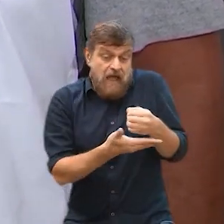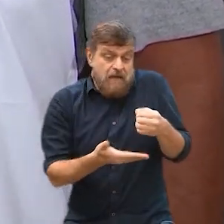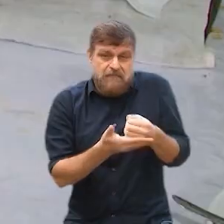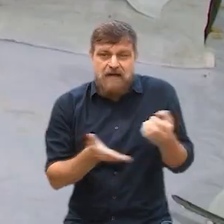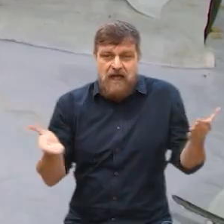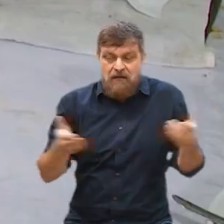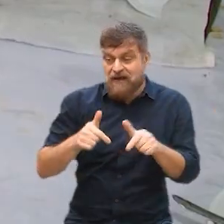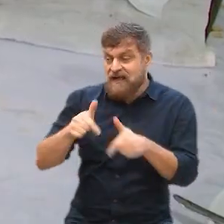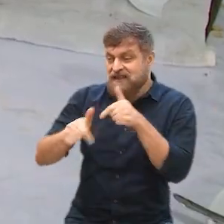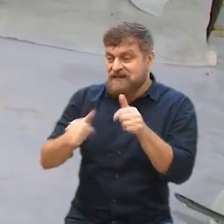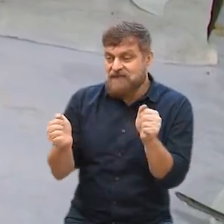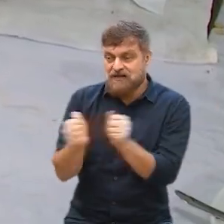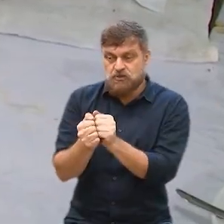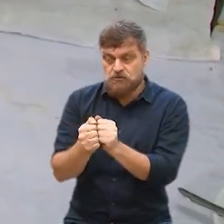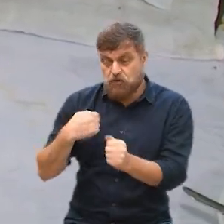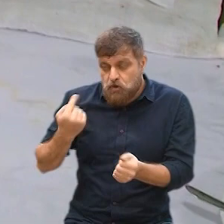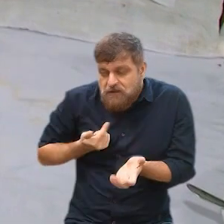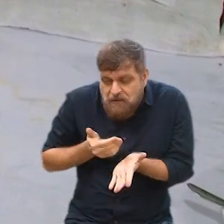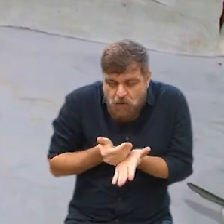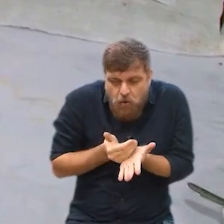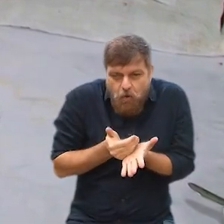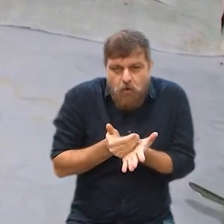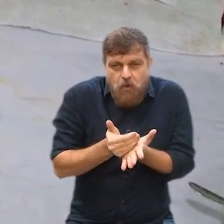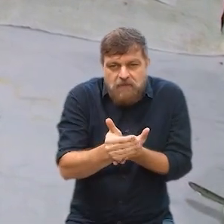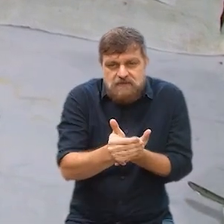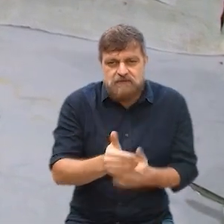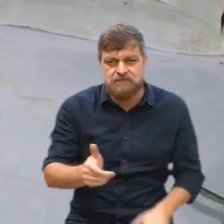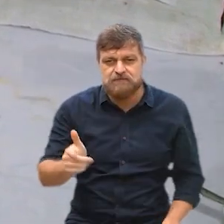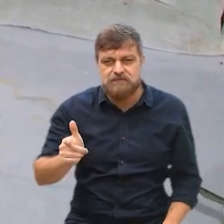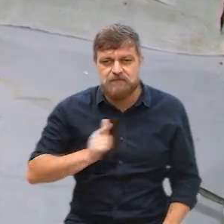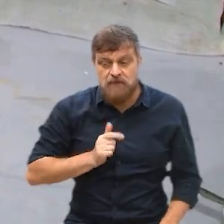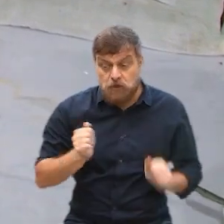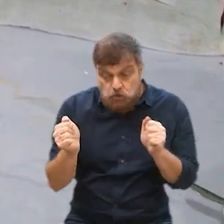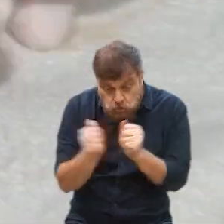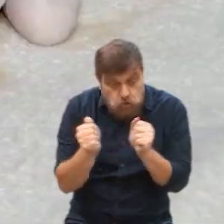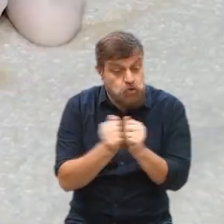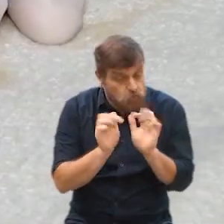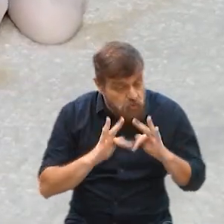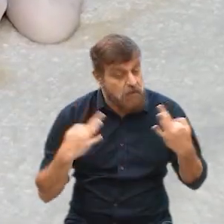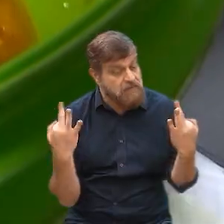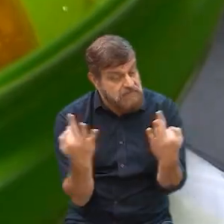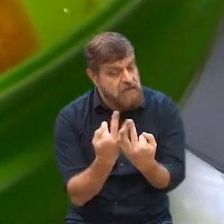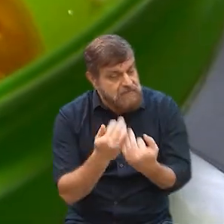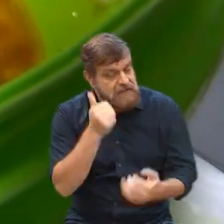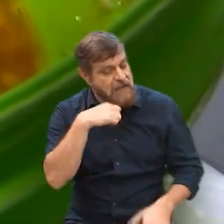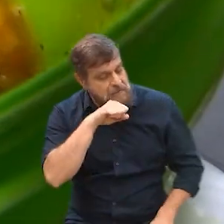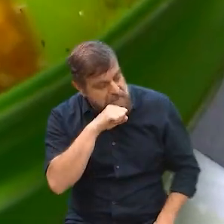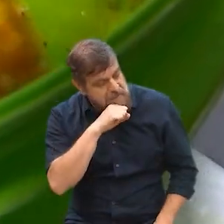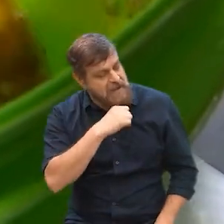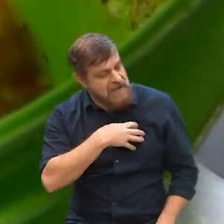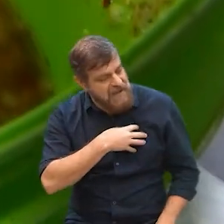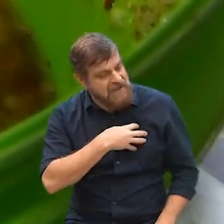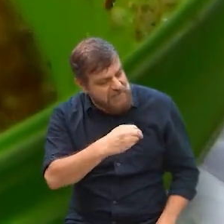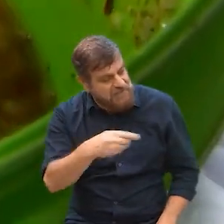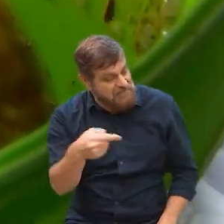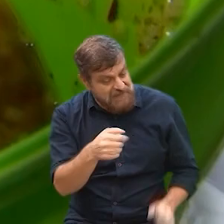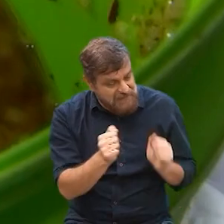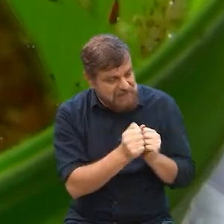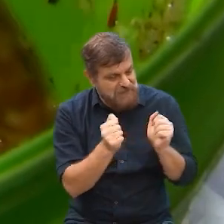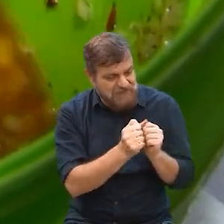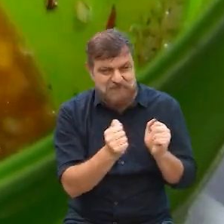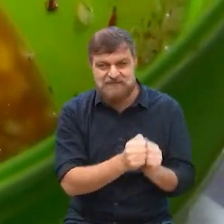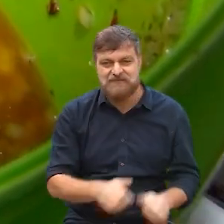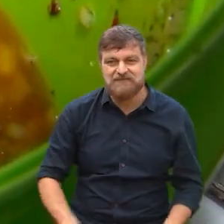agora nós ainda estamos no início, né? Vocês empreendem juntos, né? Sim, e é muito gostoso empreender